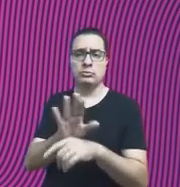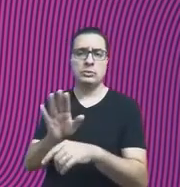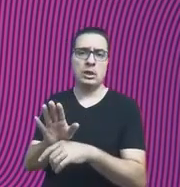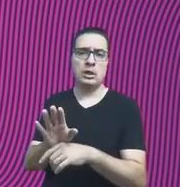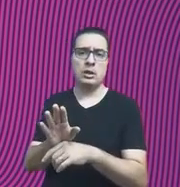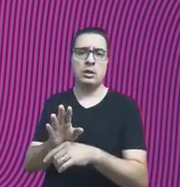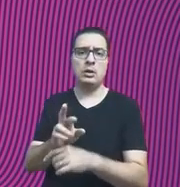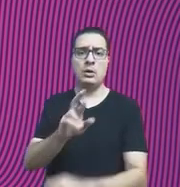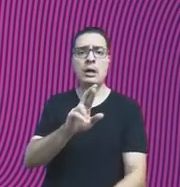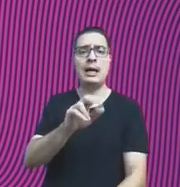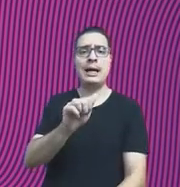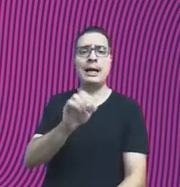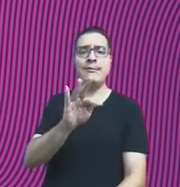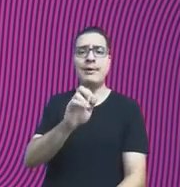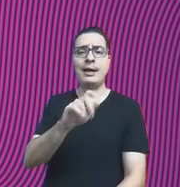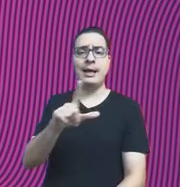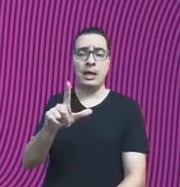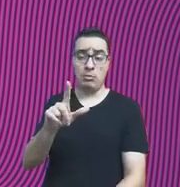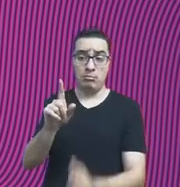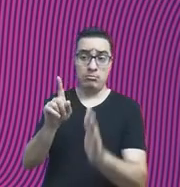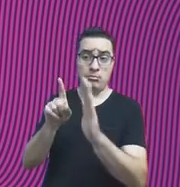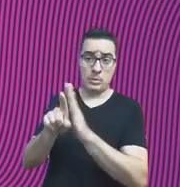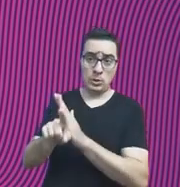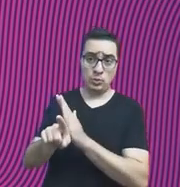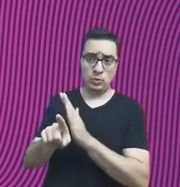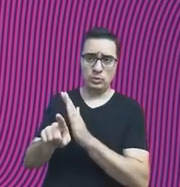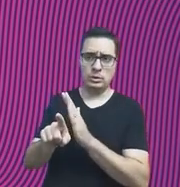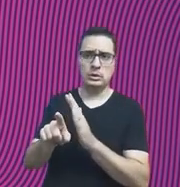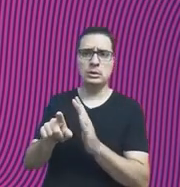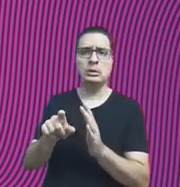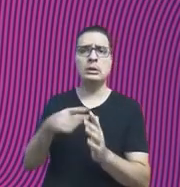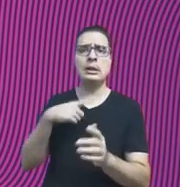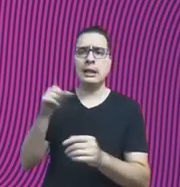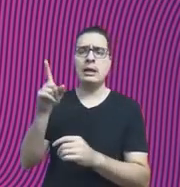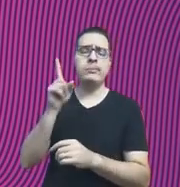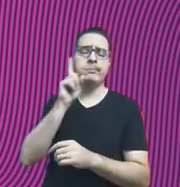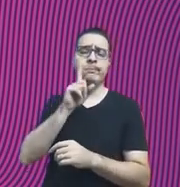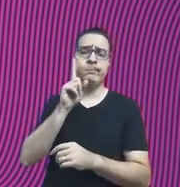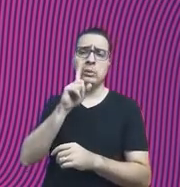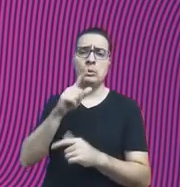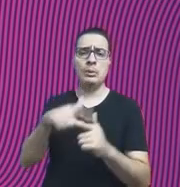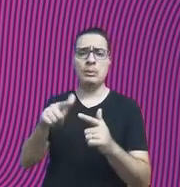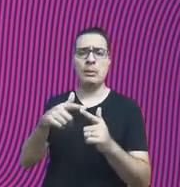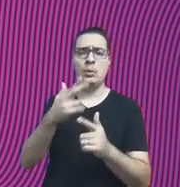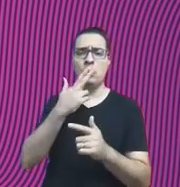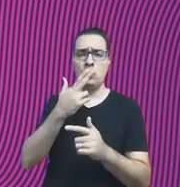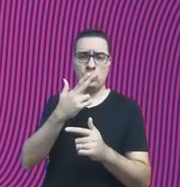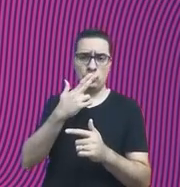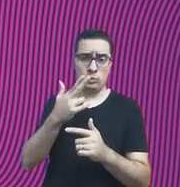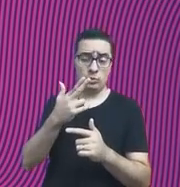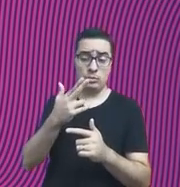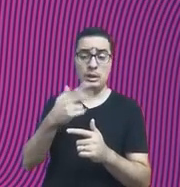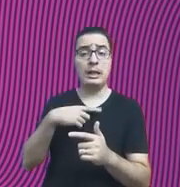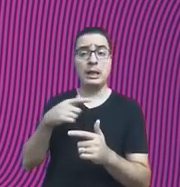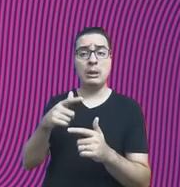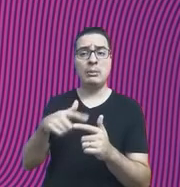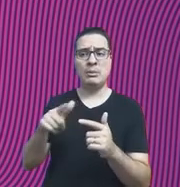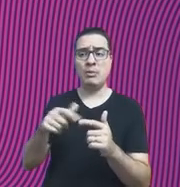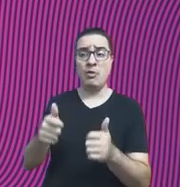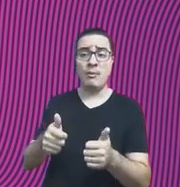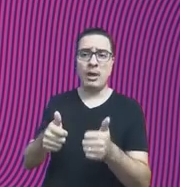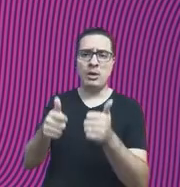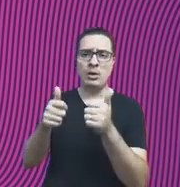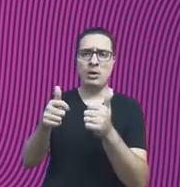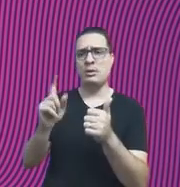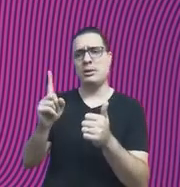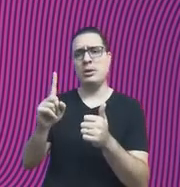que pergunta, ele diz que no programa de antitabagismo nos Estados Unidos, nos resultados desse programa não foram melhores que os programas